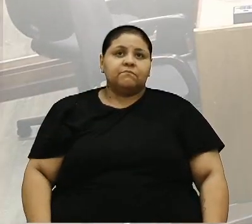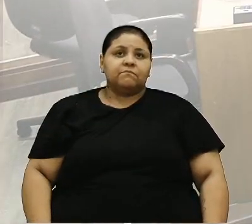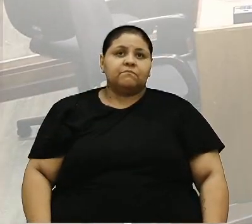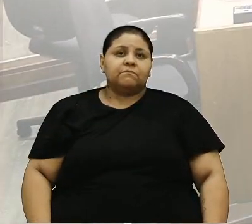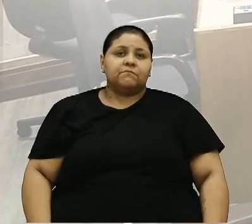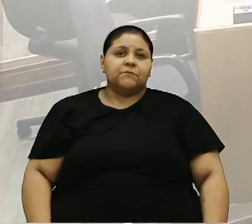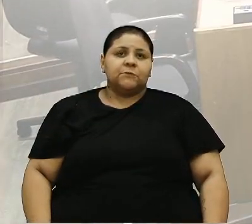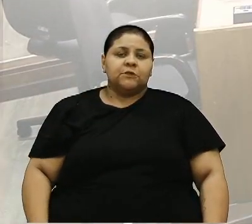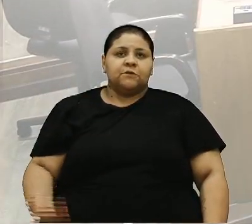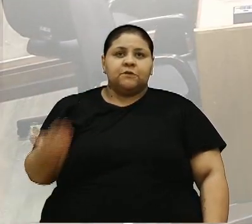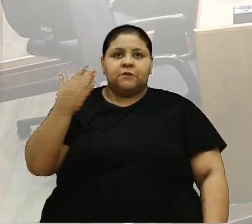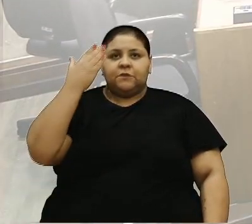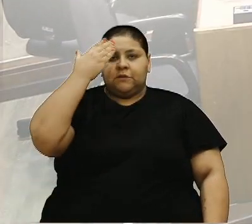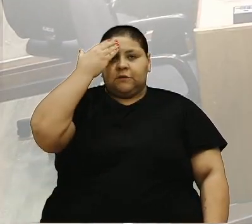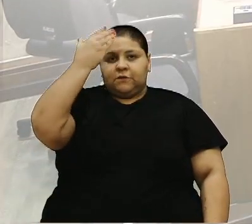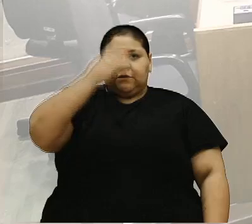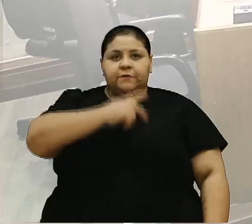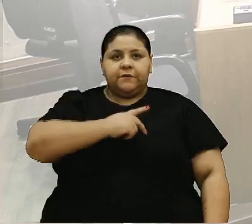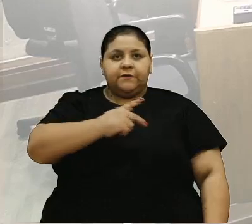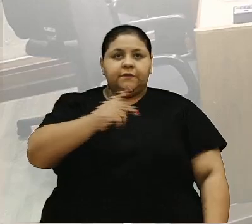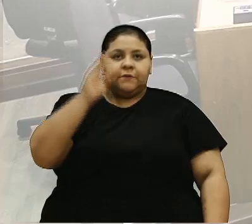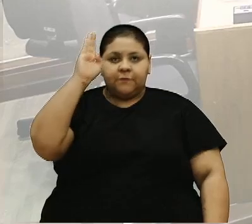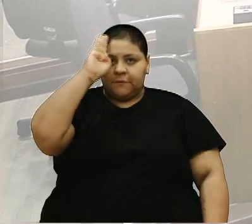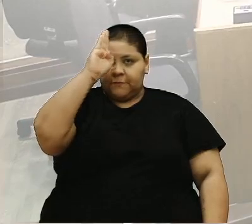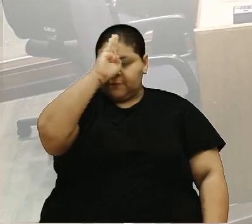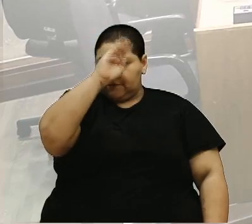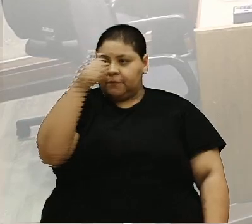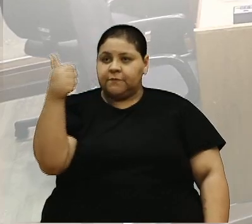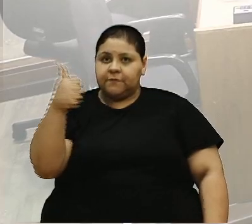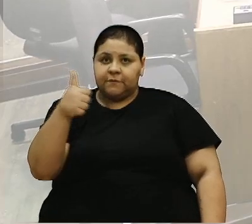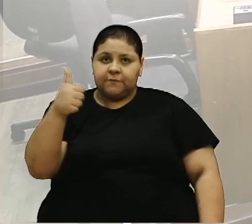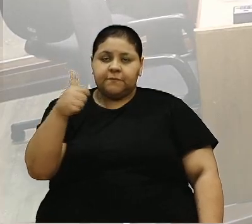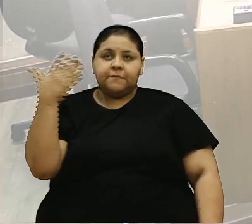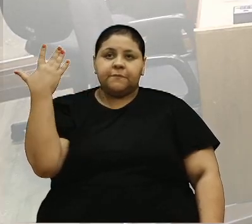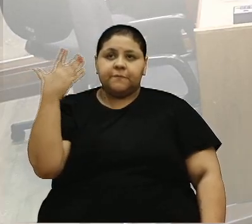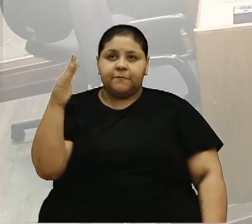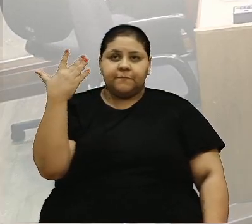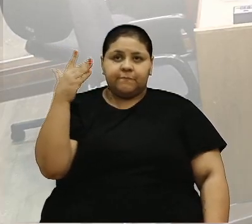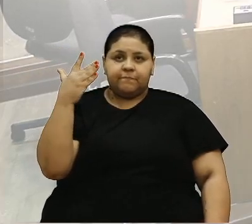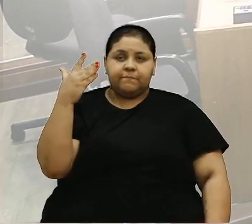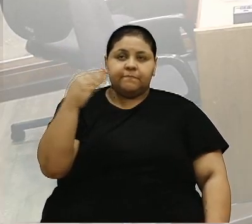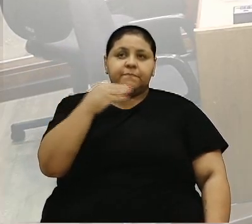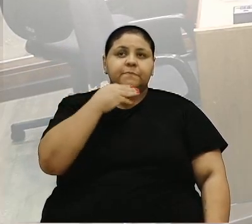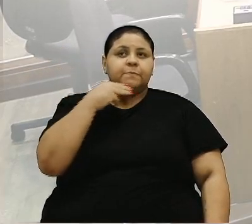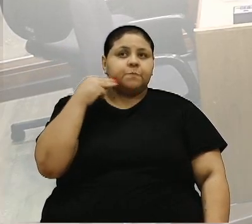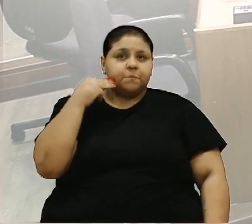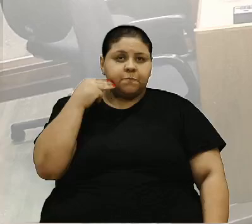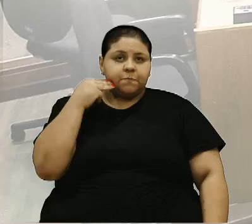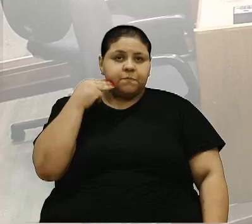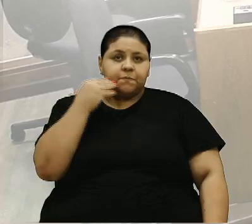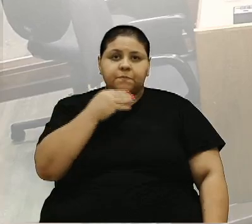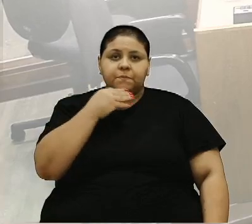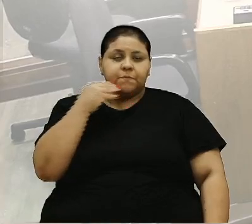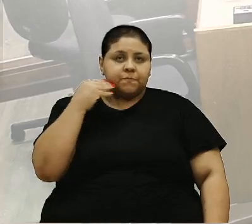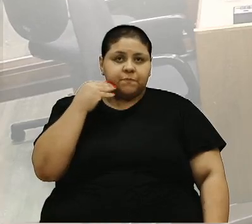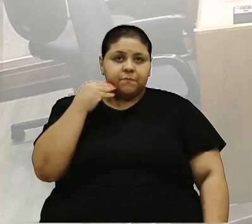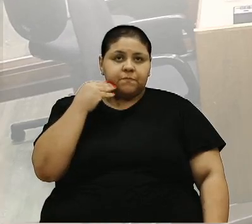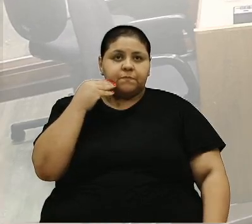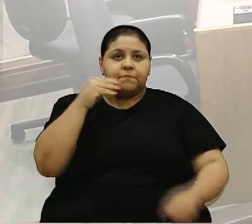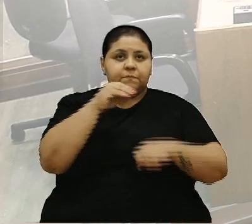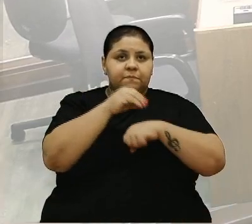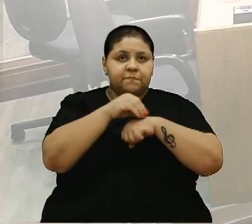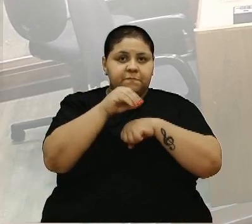Obrigado, presidente Bressan. Primeiro, eu quero parabenizar o colega Bortola pela proposição